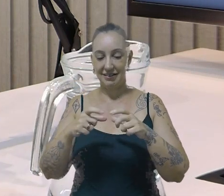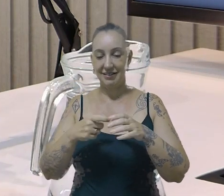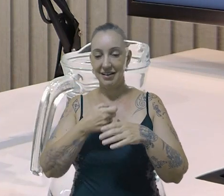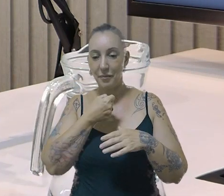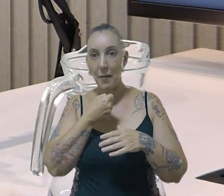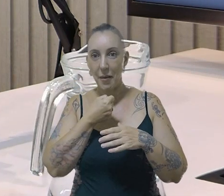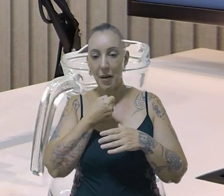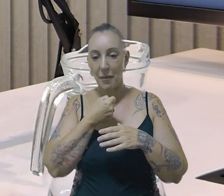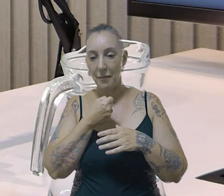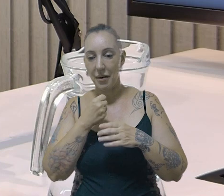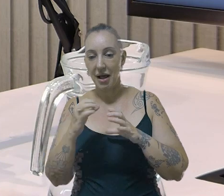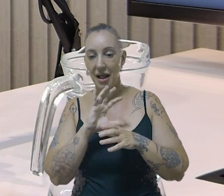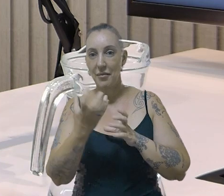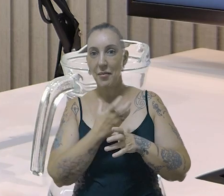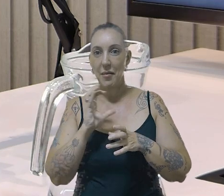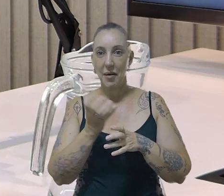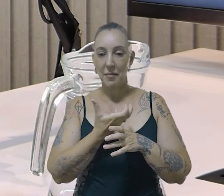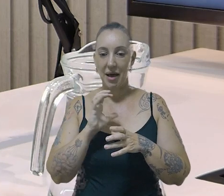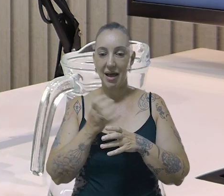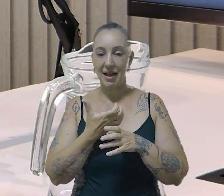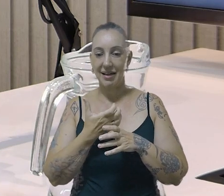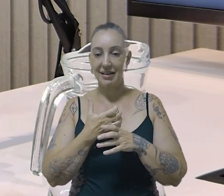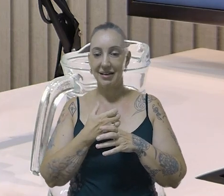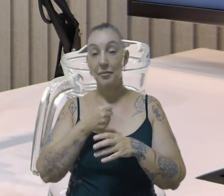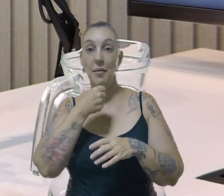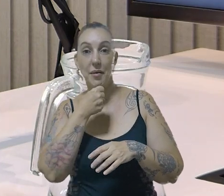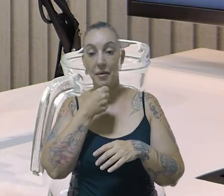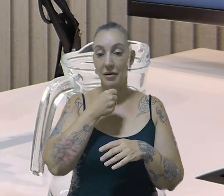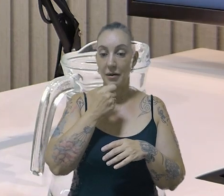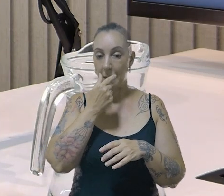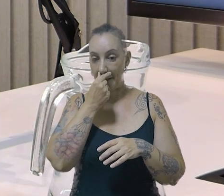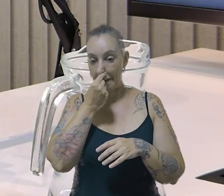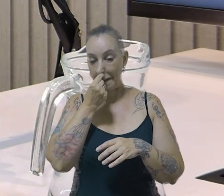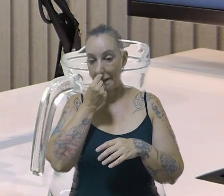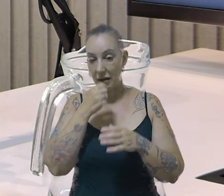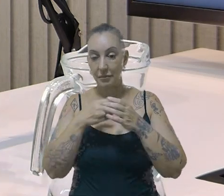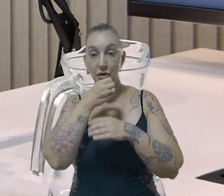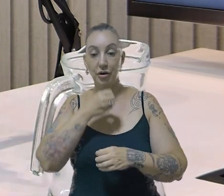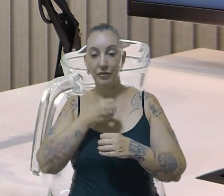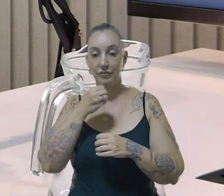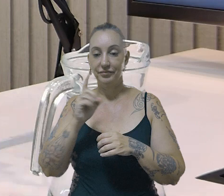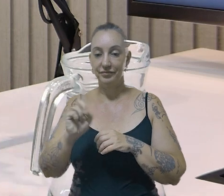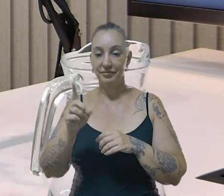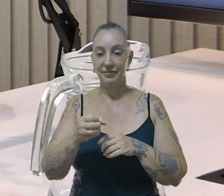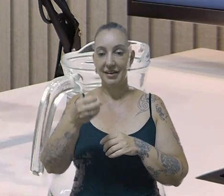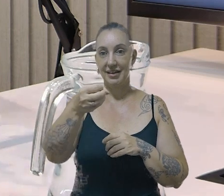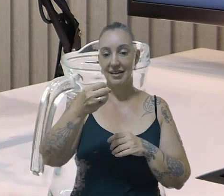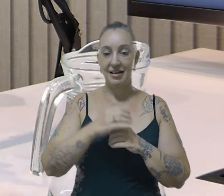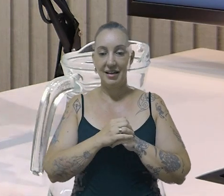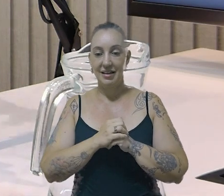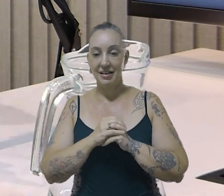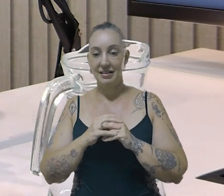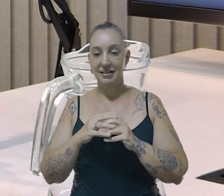embaixo que ele tem umas luzes coloridas assim que elas tinham uma cena de Carol que que elas falaram Não aqui Vai ter um microfone aí eu falei assim não toma esse microfone aqui que já é